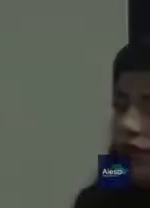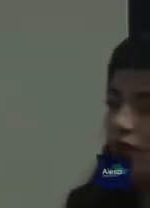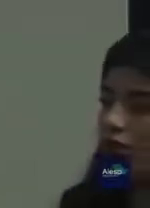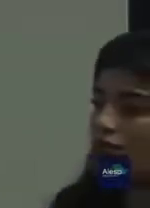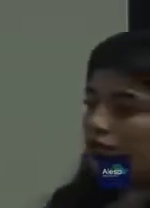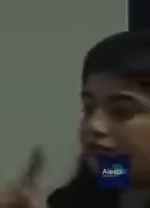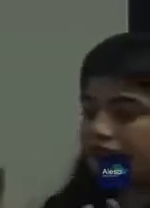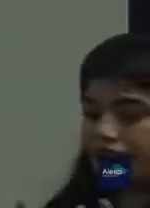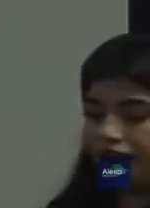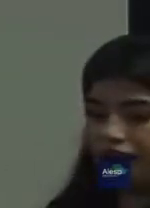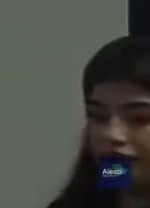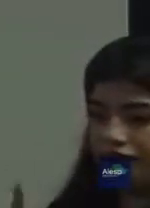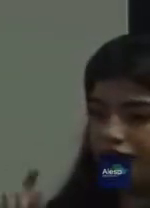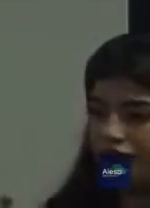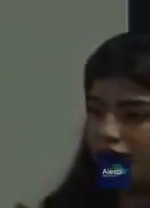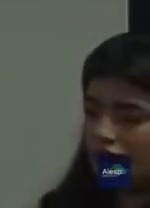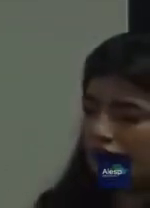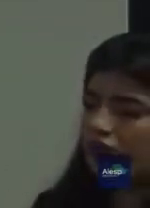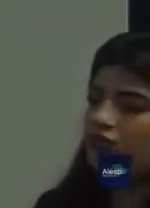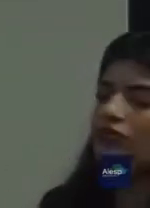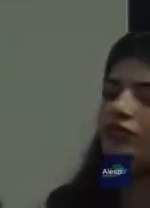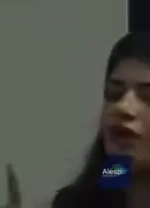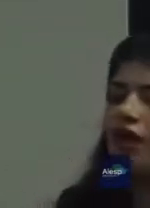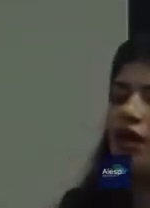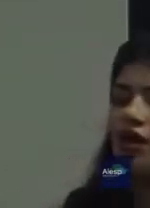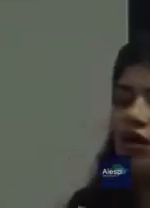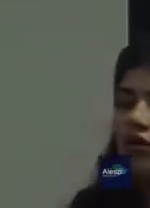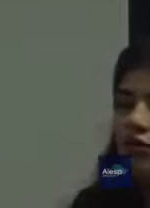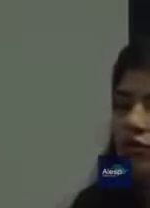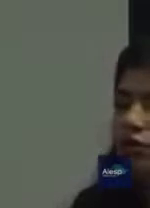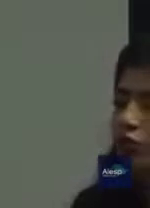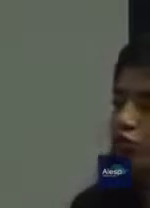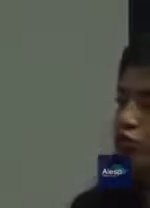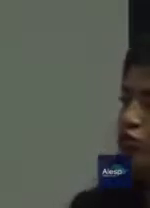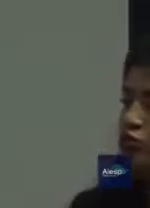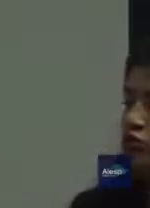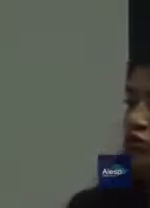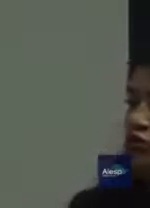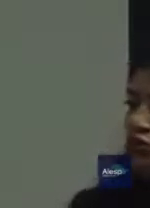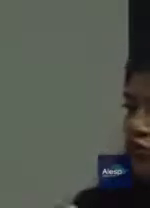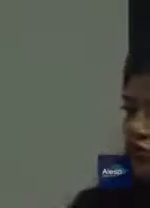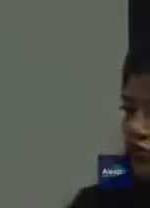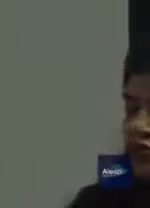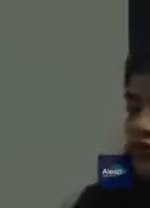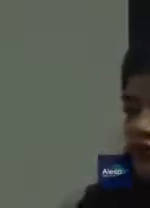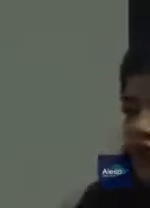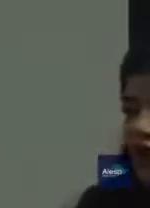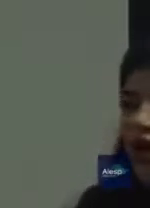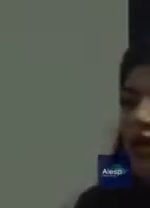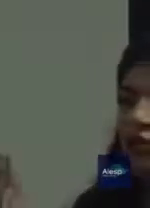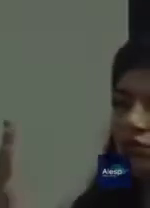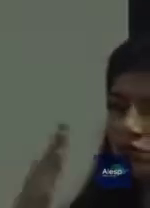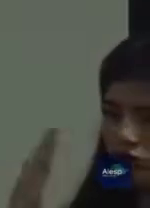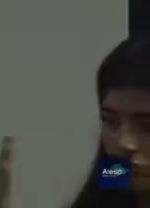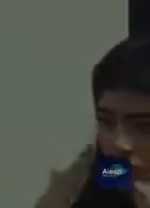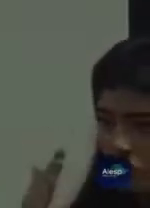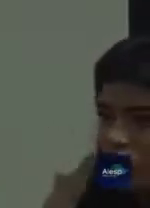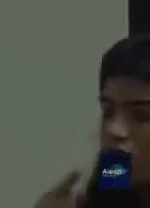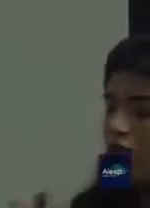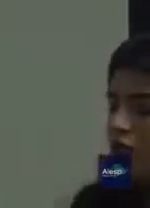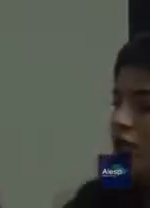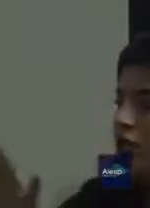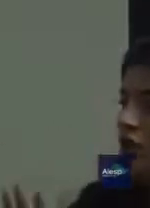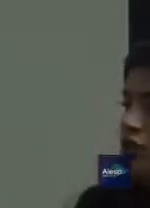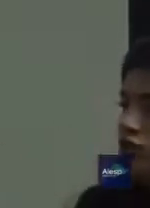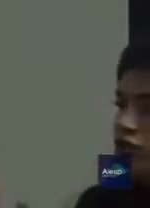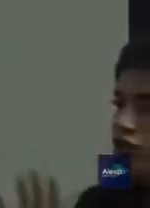terceira recomendação, articular junto às instituições da psicologia uma ação nacional